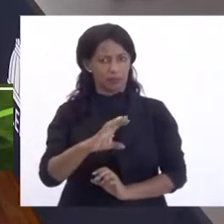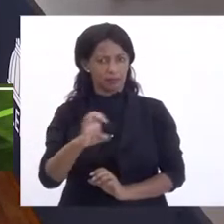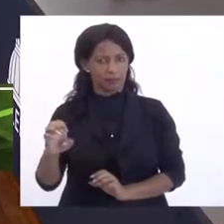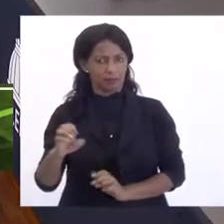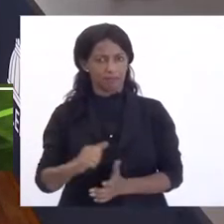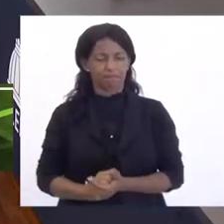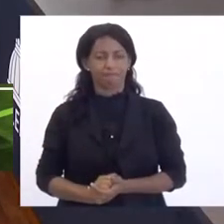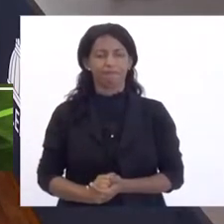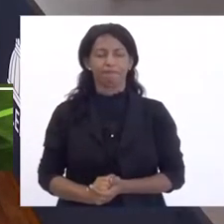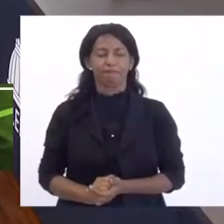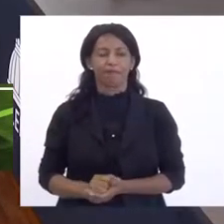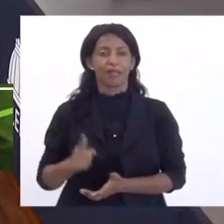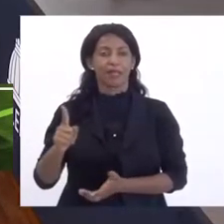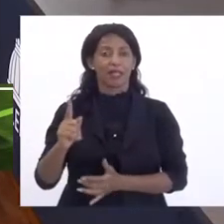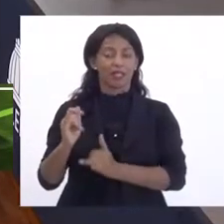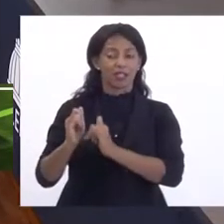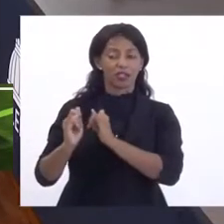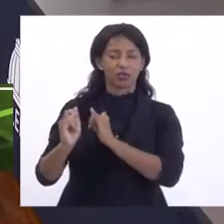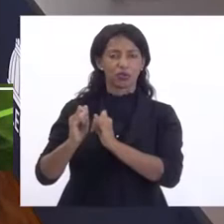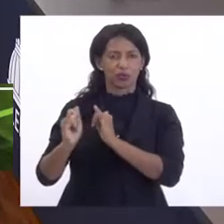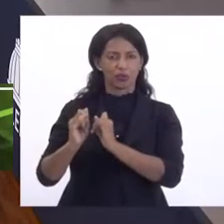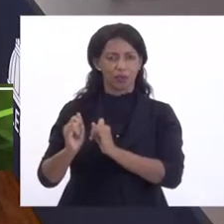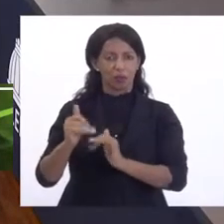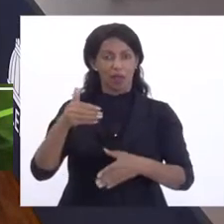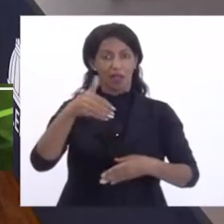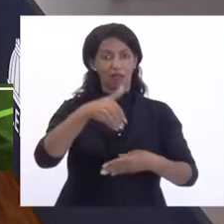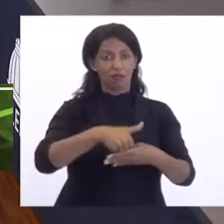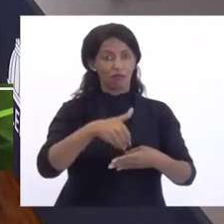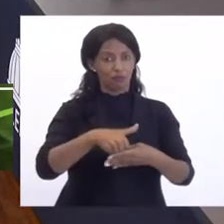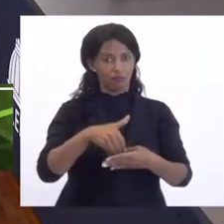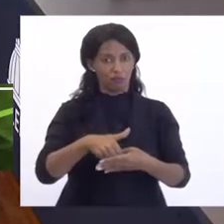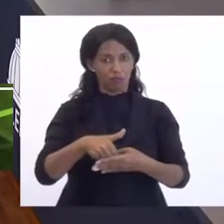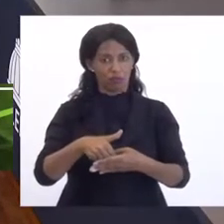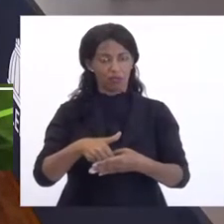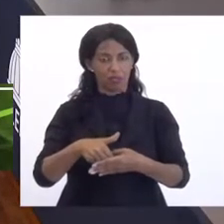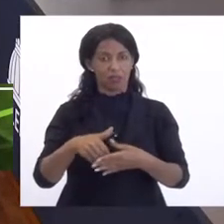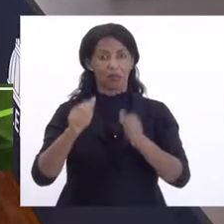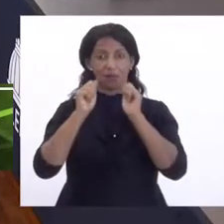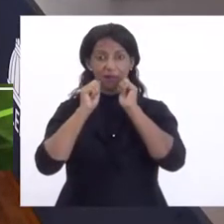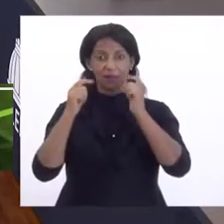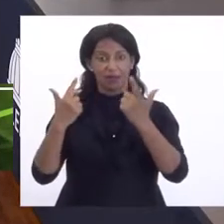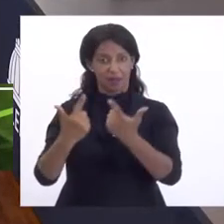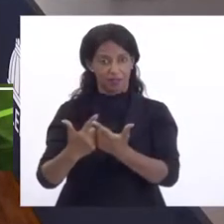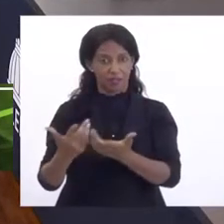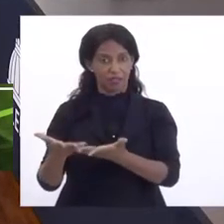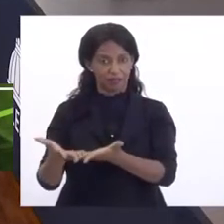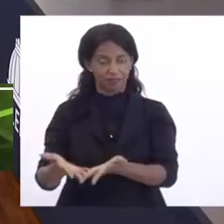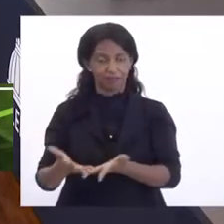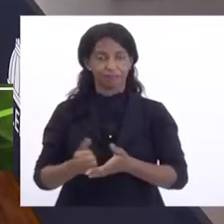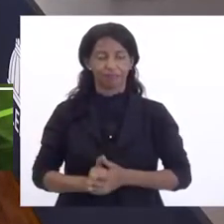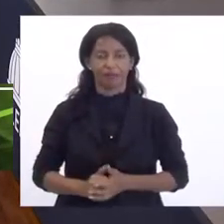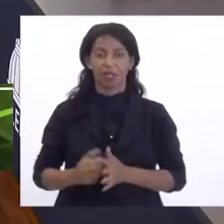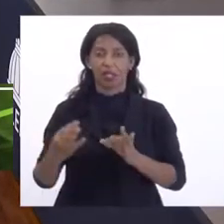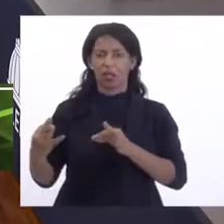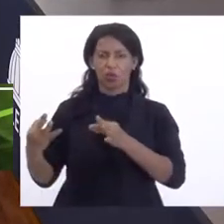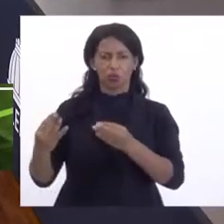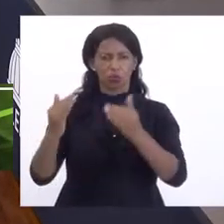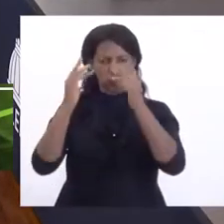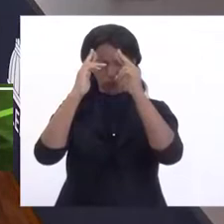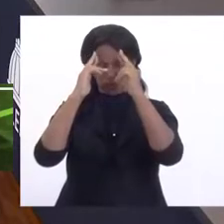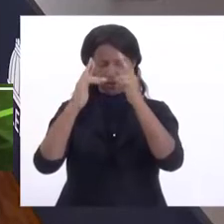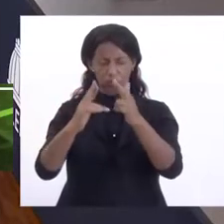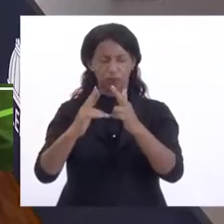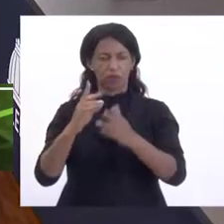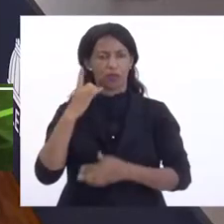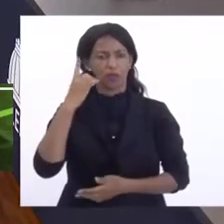ele é instrutivo. A votação ela é da Assembleia Legislativa. E, com toda a vênia, o deputado Luiz